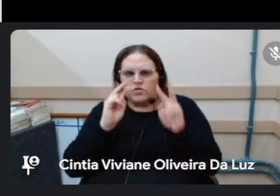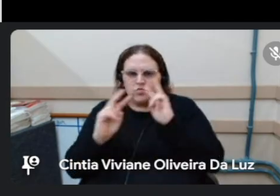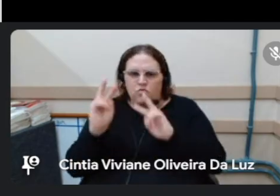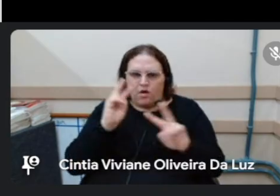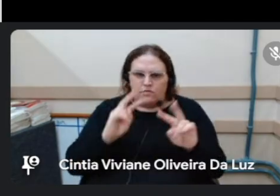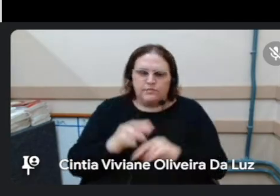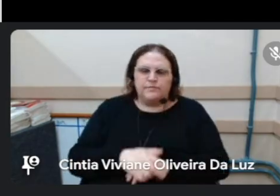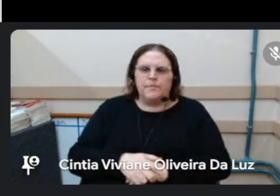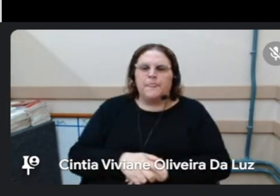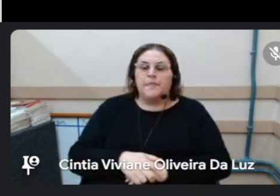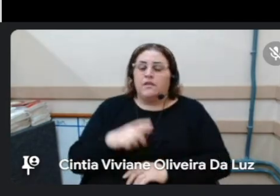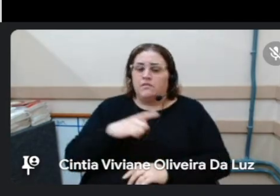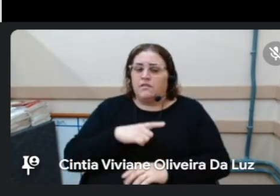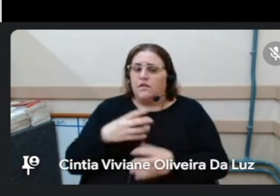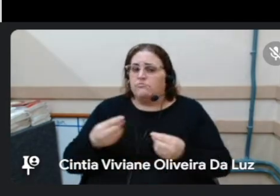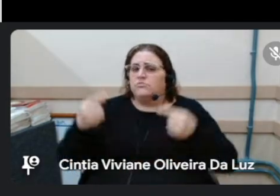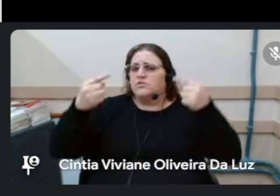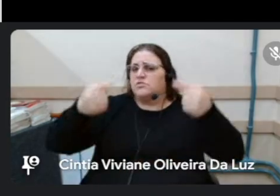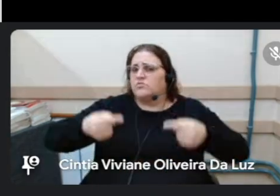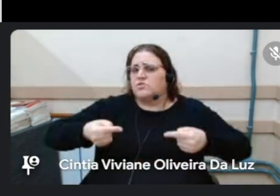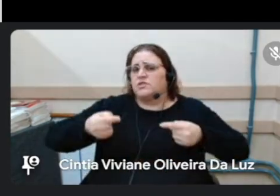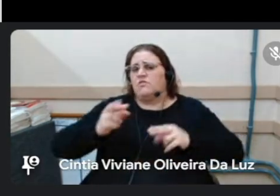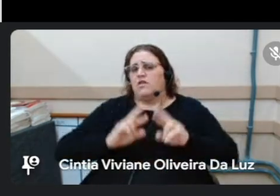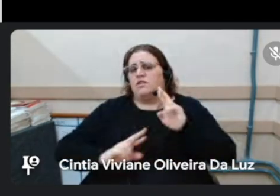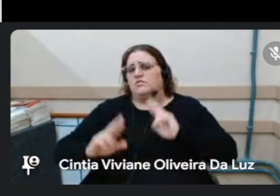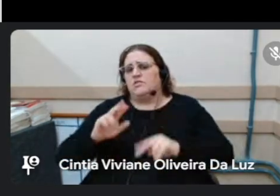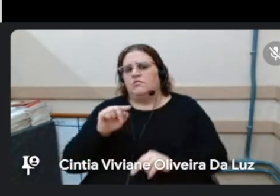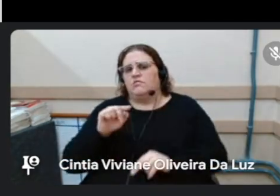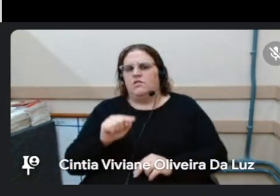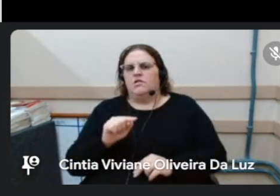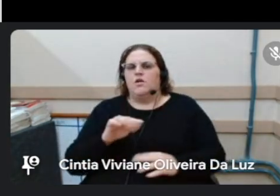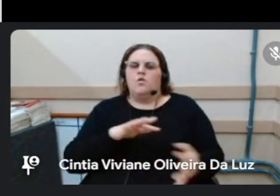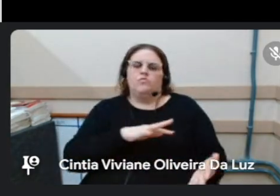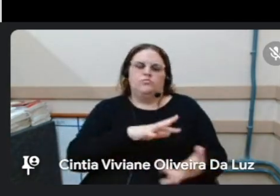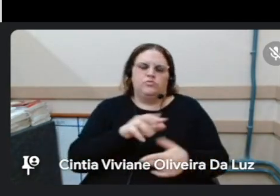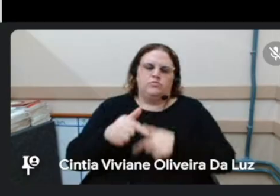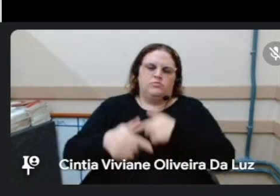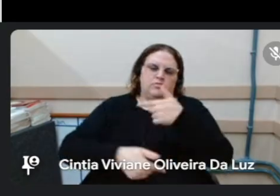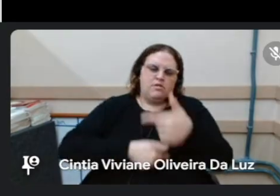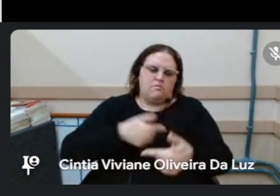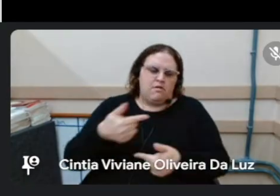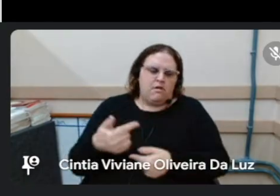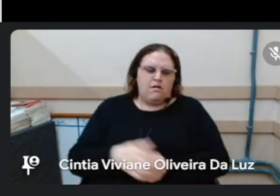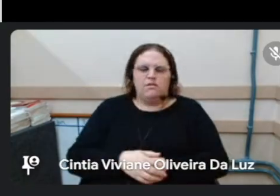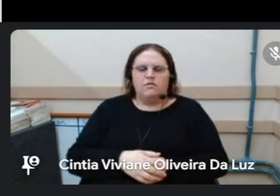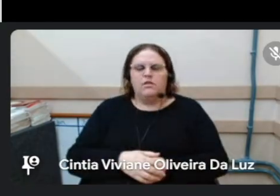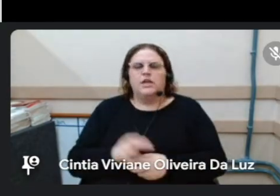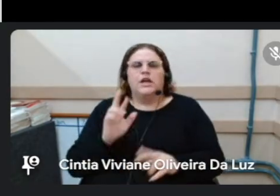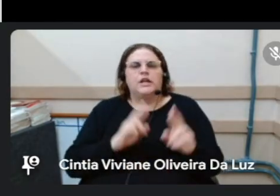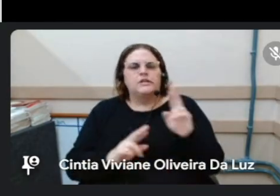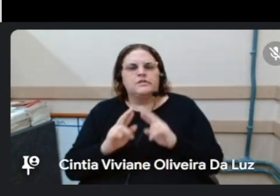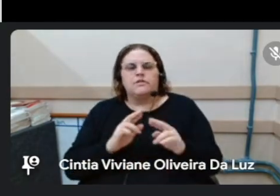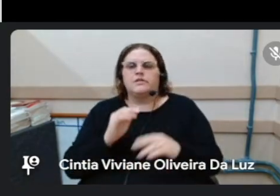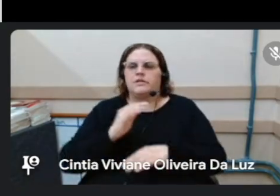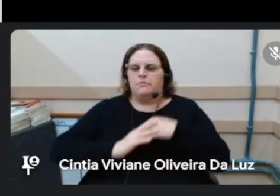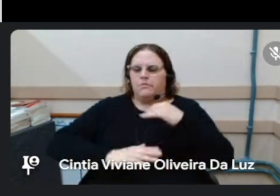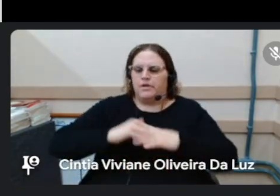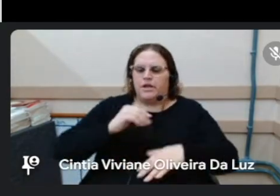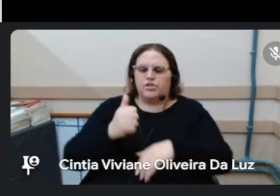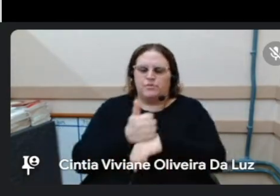discussões em função eh do Mundo do Trabalho em função dessa prática profissional dos músicos